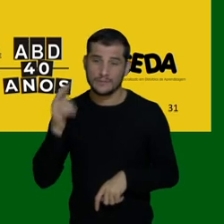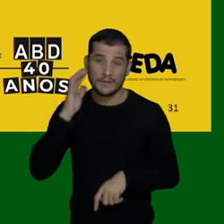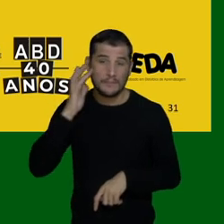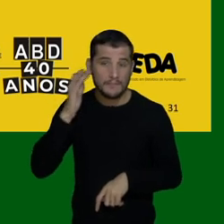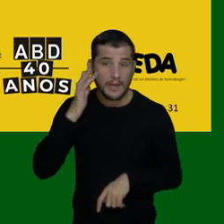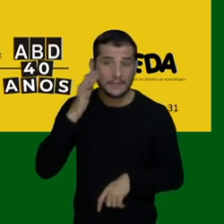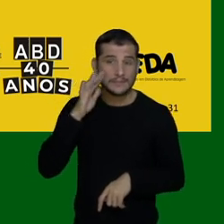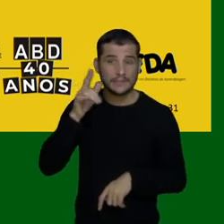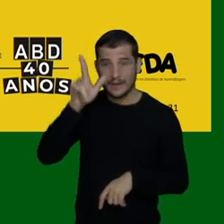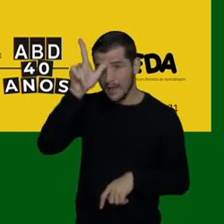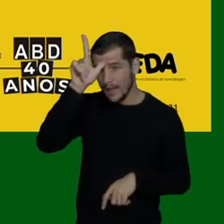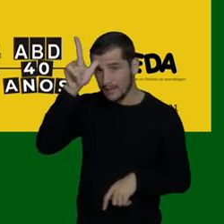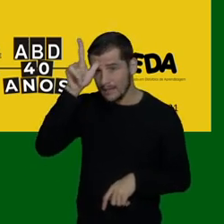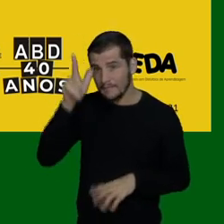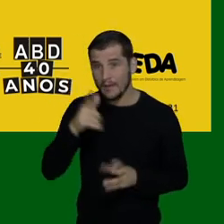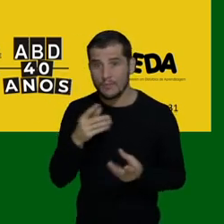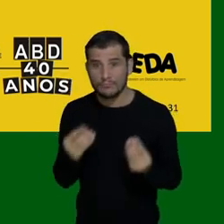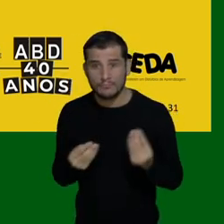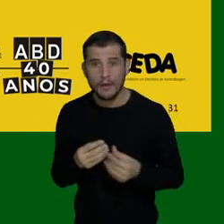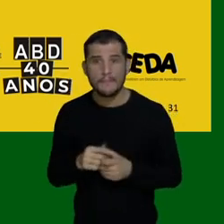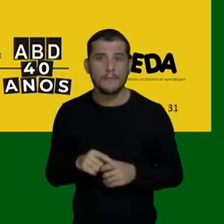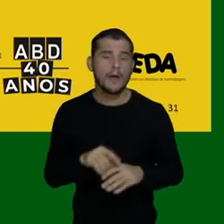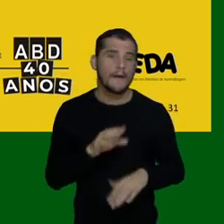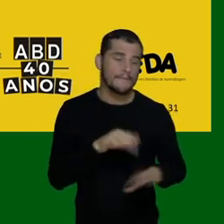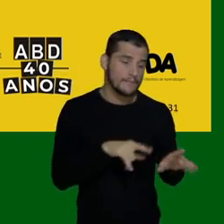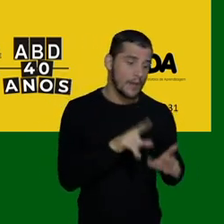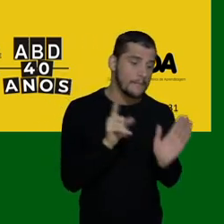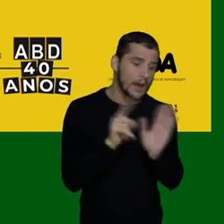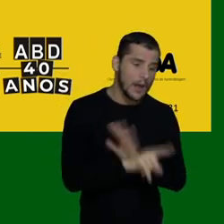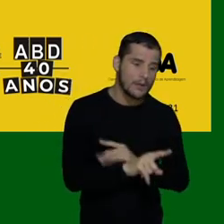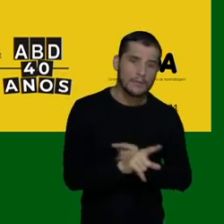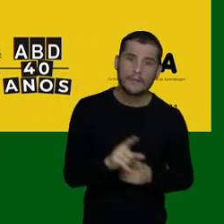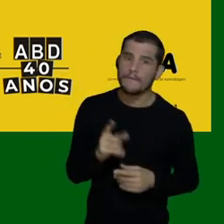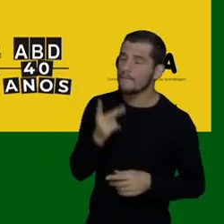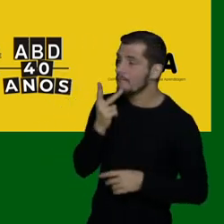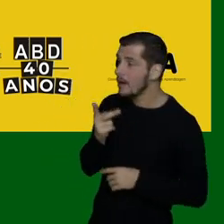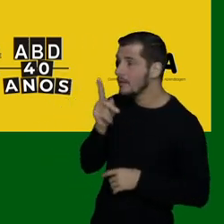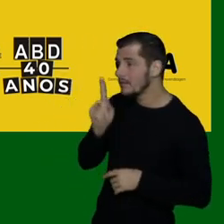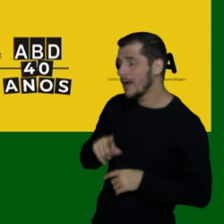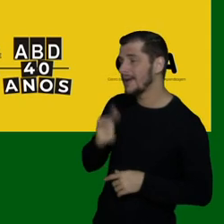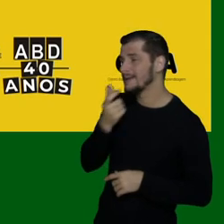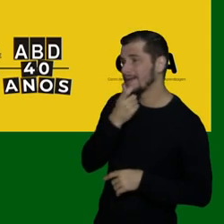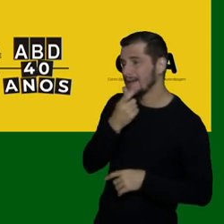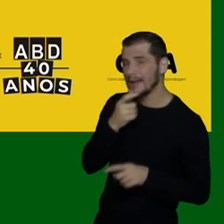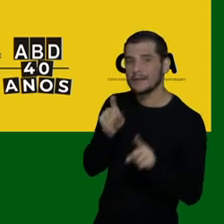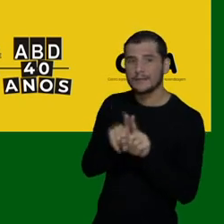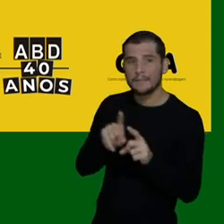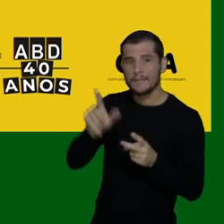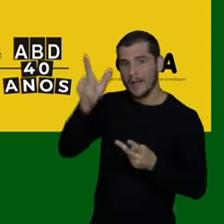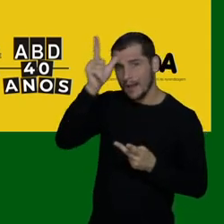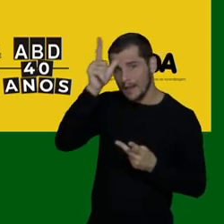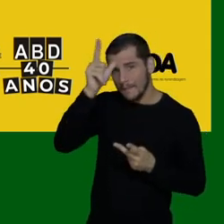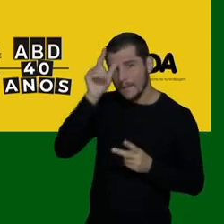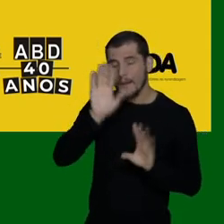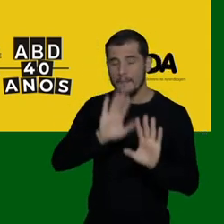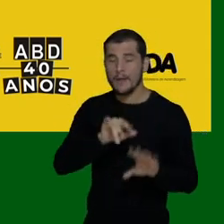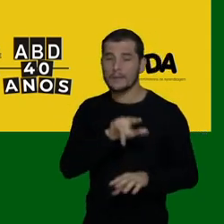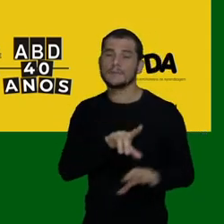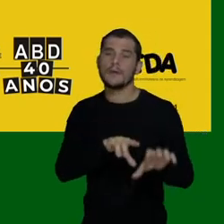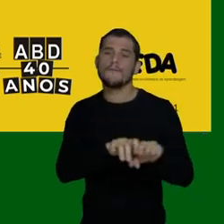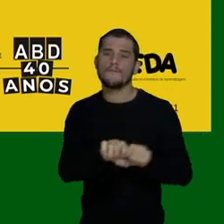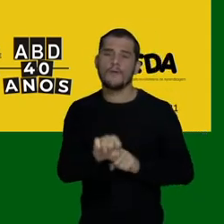falo Luizinho O que que você tem dificuldade a vó ainda é no inglês e no alemão mas e ele já tá se formando até na faculdade